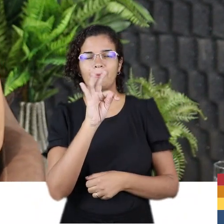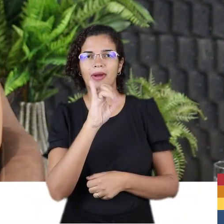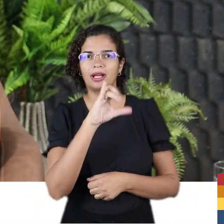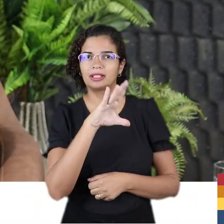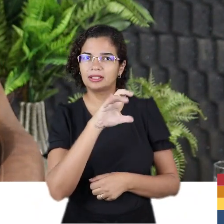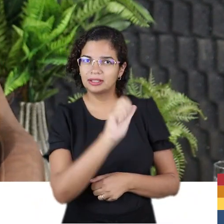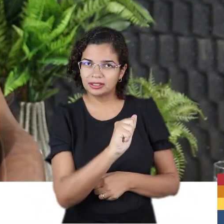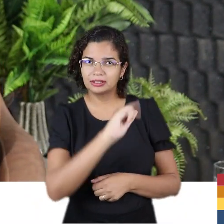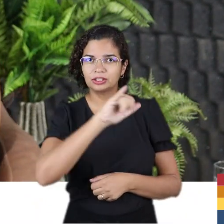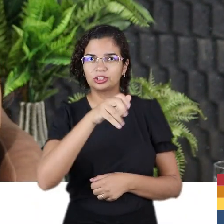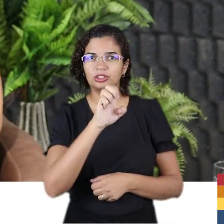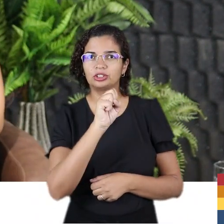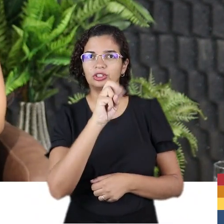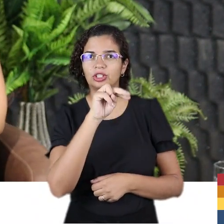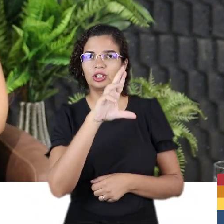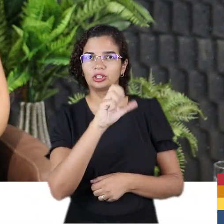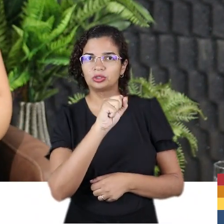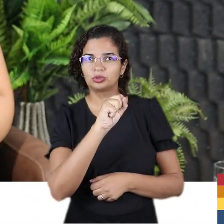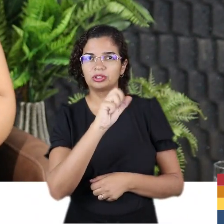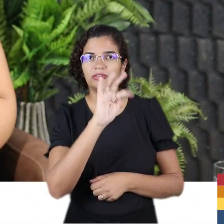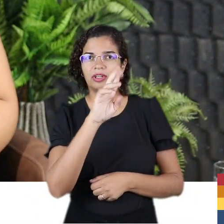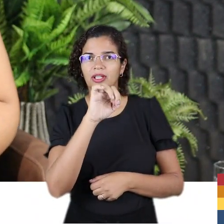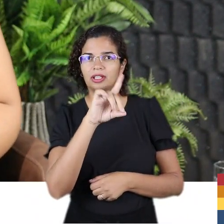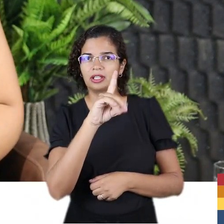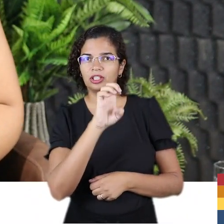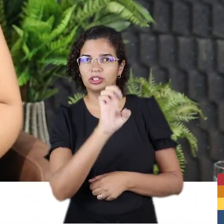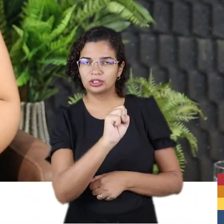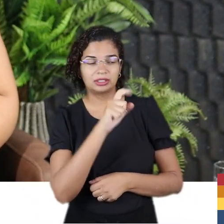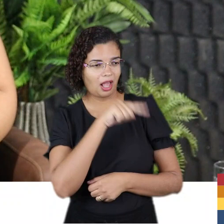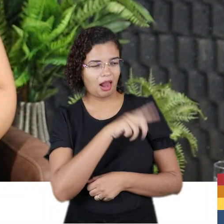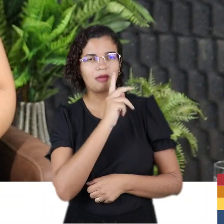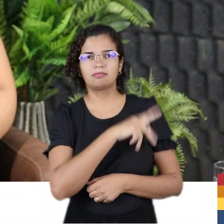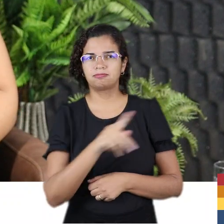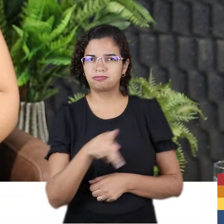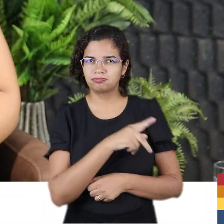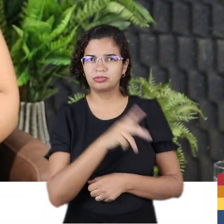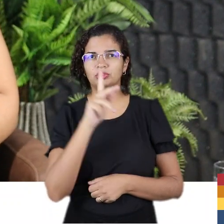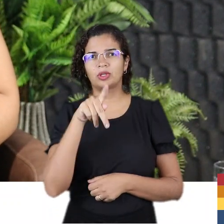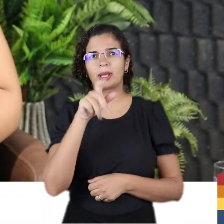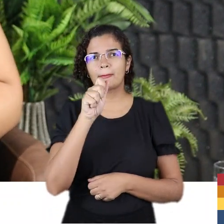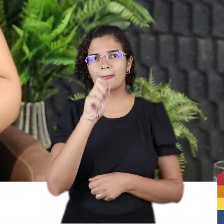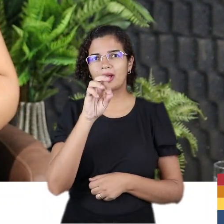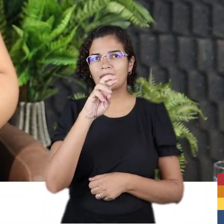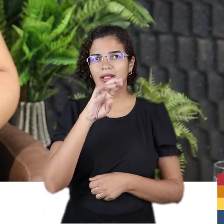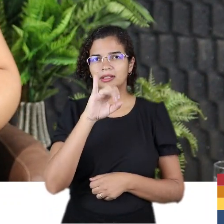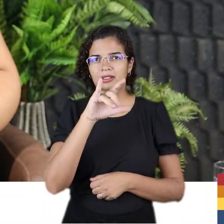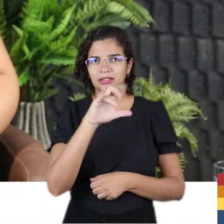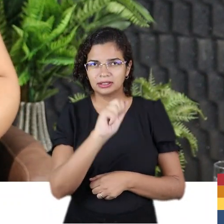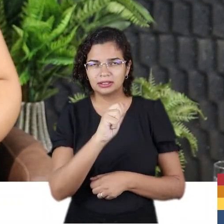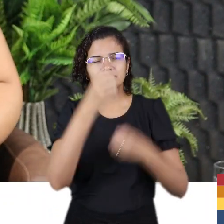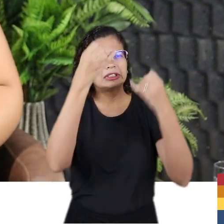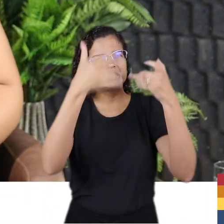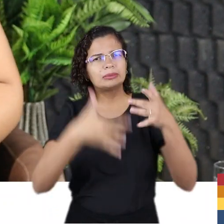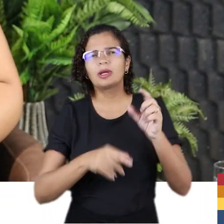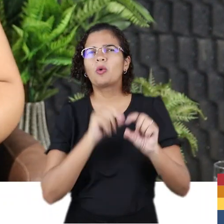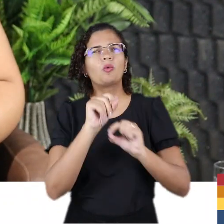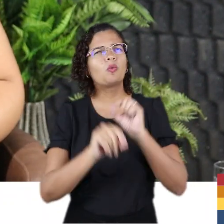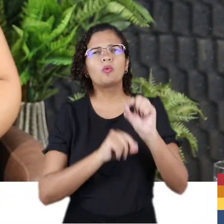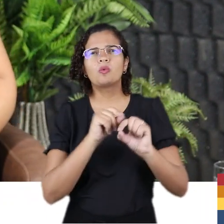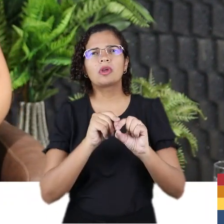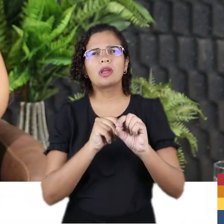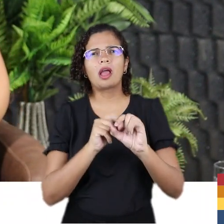da Cruz Fernandes, a professora Patrícia vai trazer para a gente sobre o que é esse itinerário, como é a